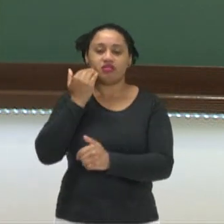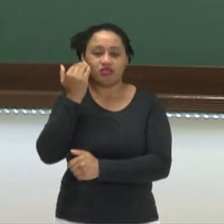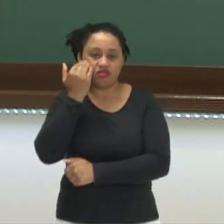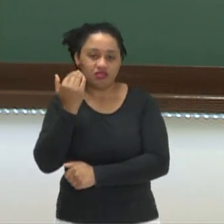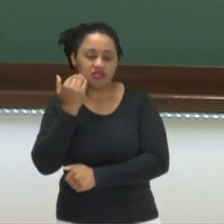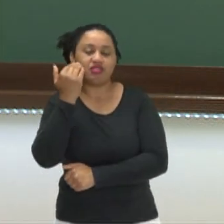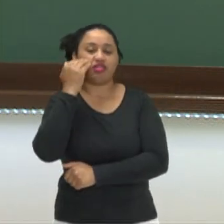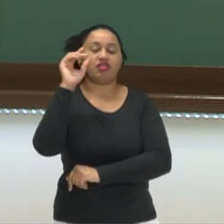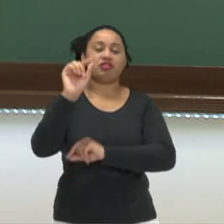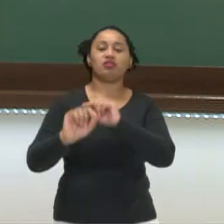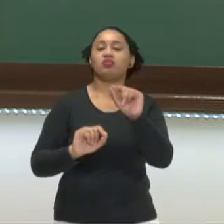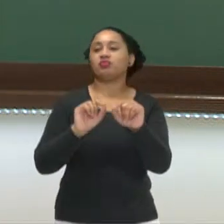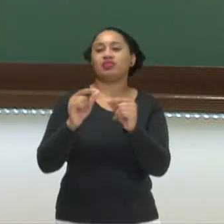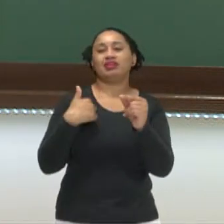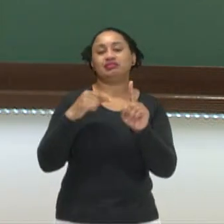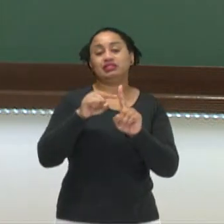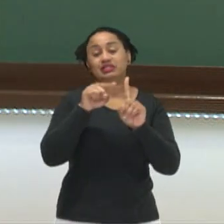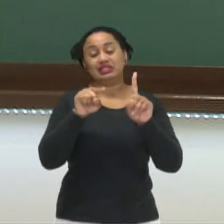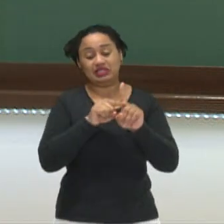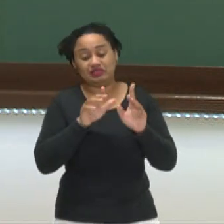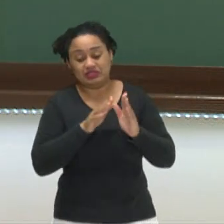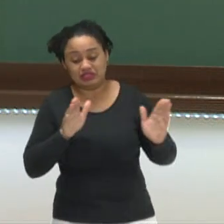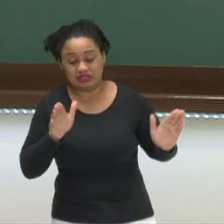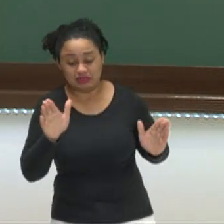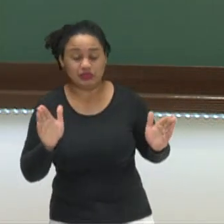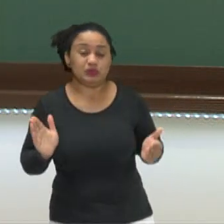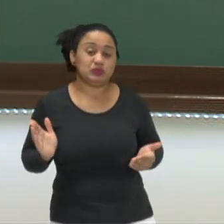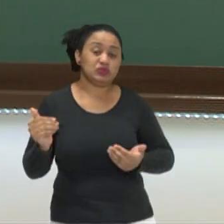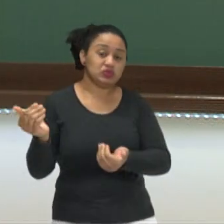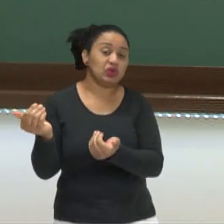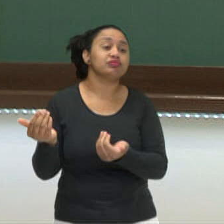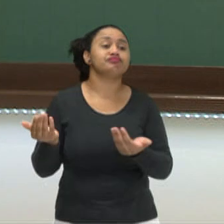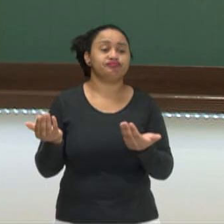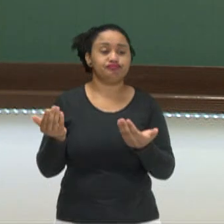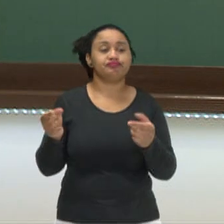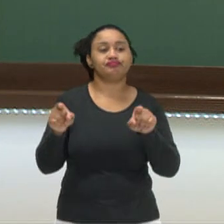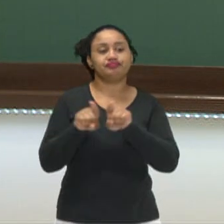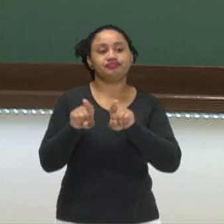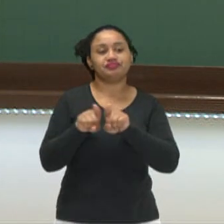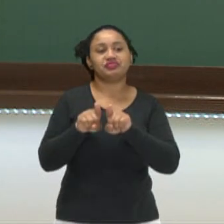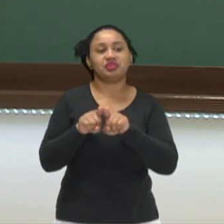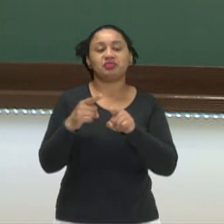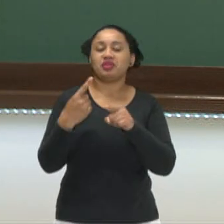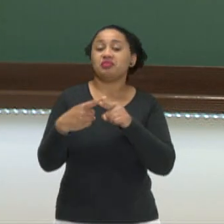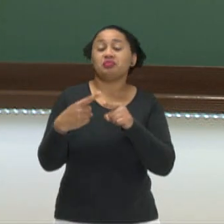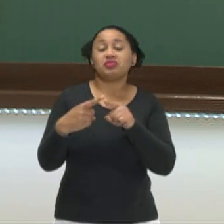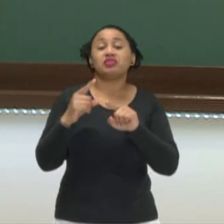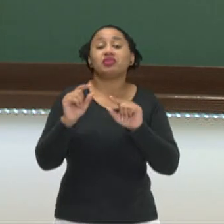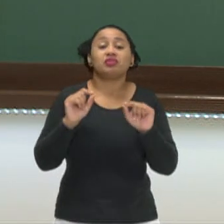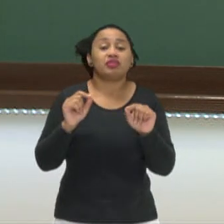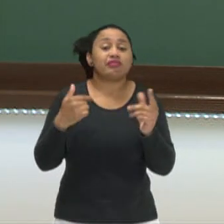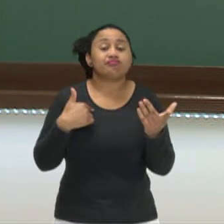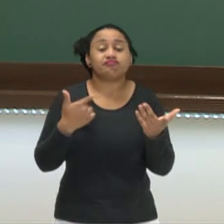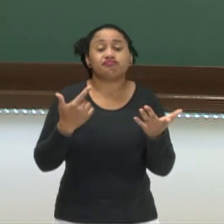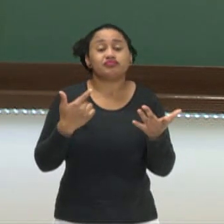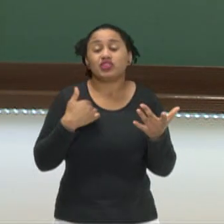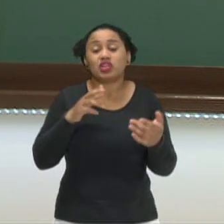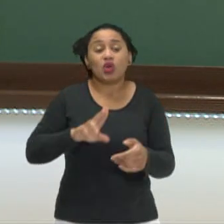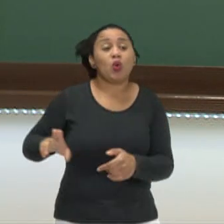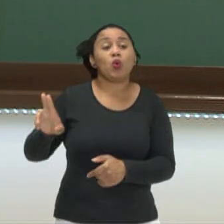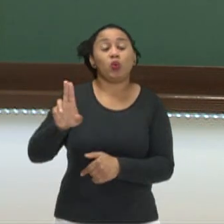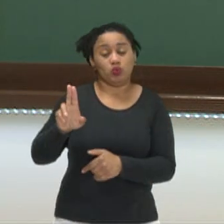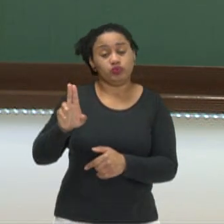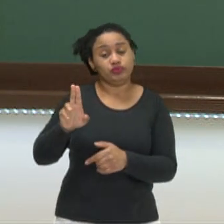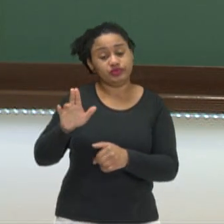adolescente que acaba, né, engravidando muito cedo e tal, também é porque simplesmente não usam